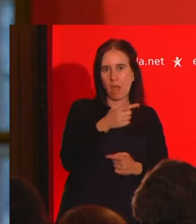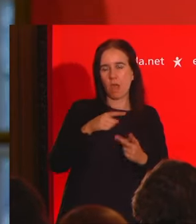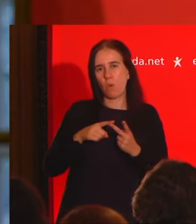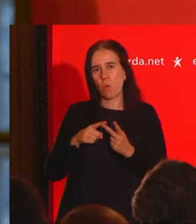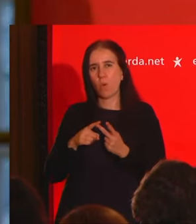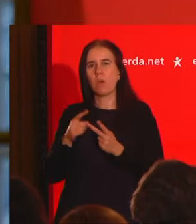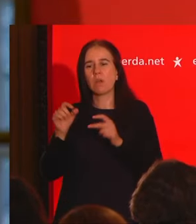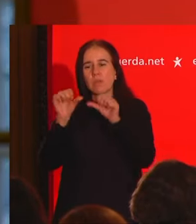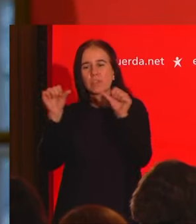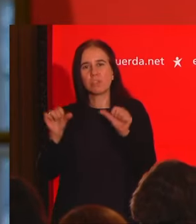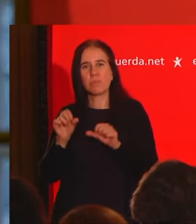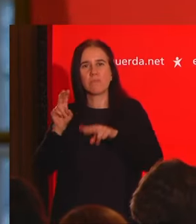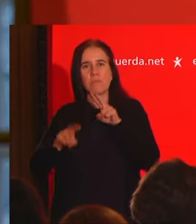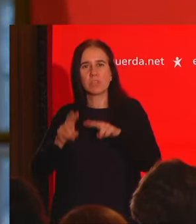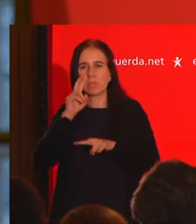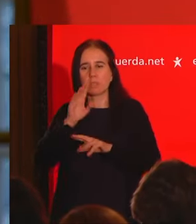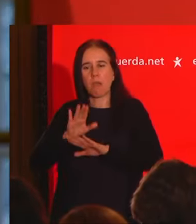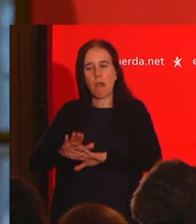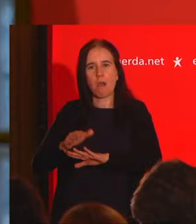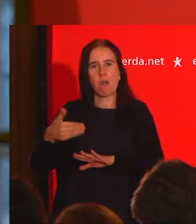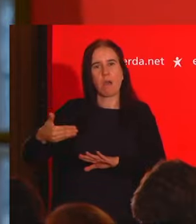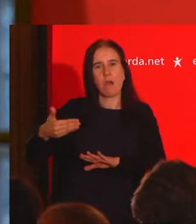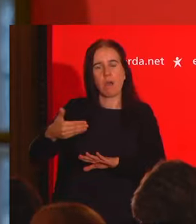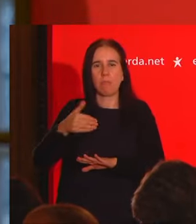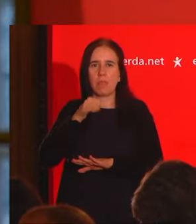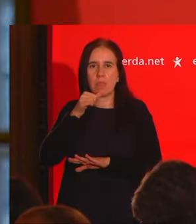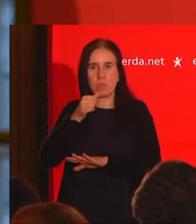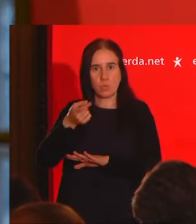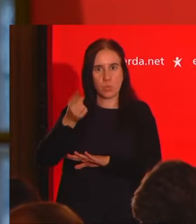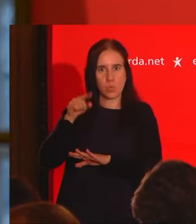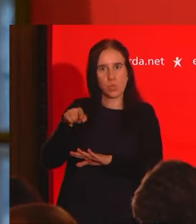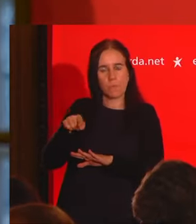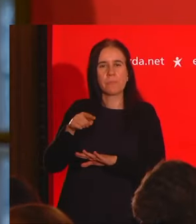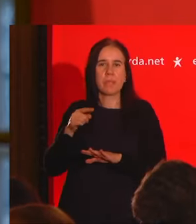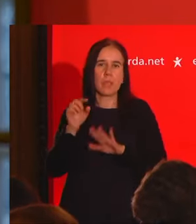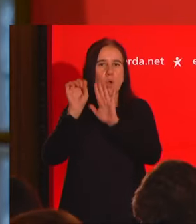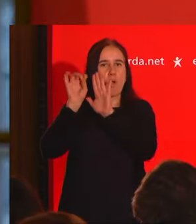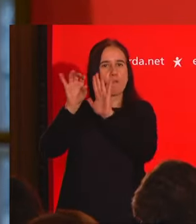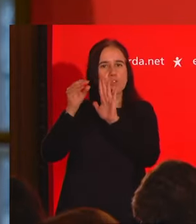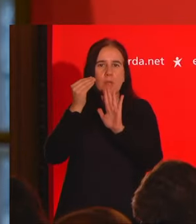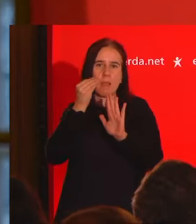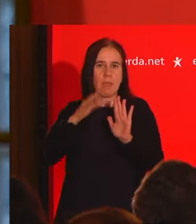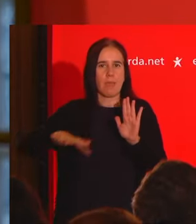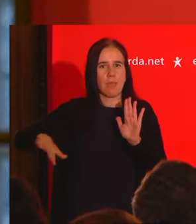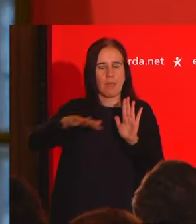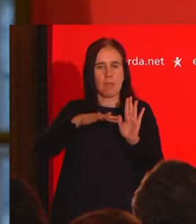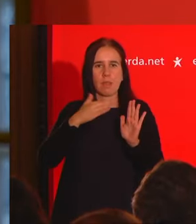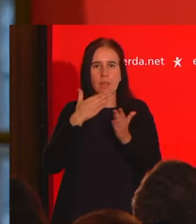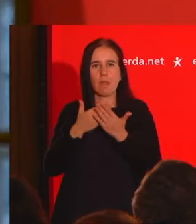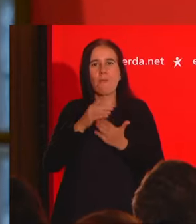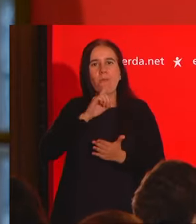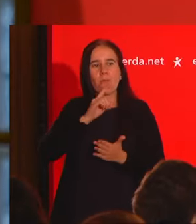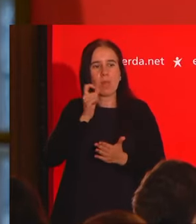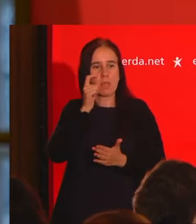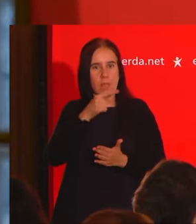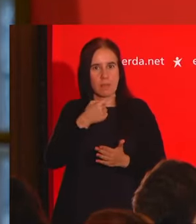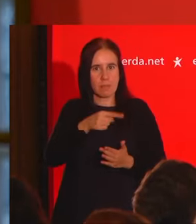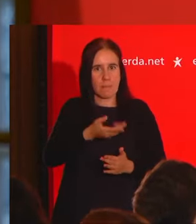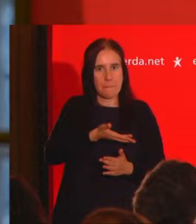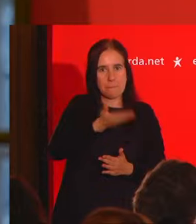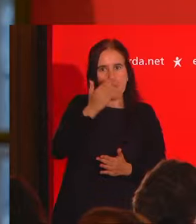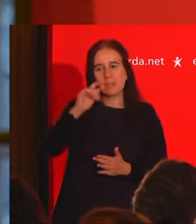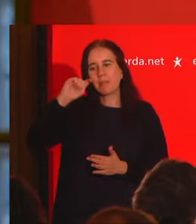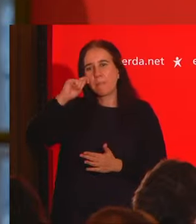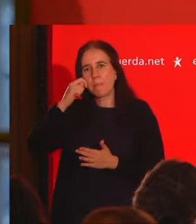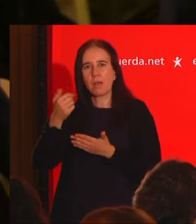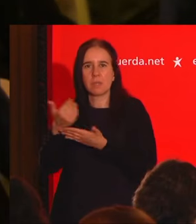para Residentes Não Habituais, funcionam como offshores em terra firme, que beneficiam quem mais tem e corroem